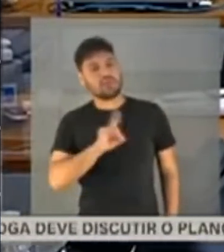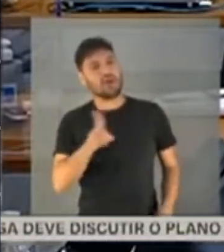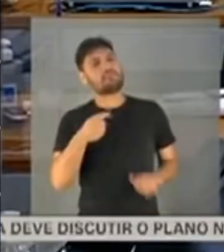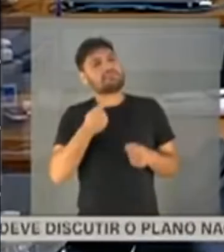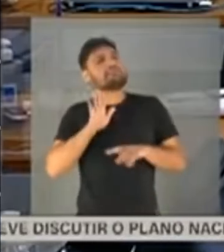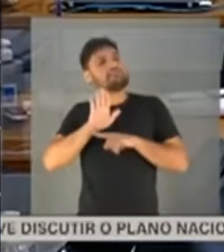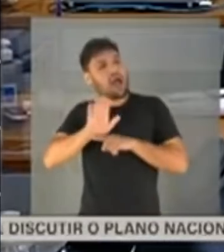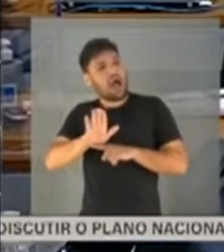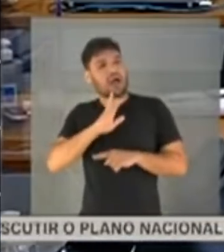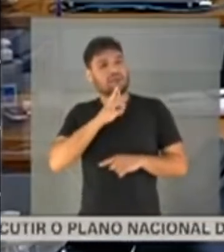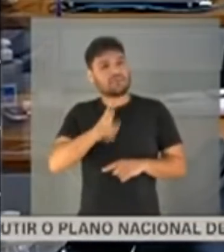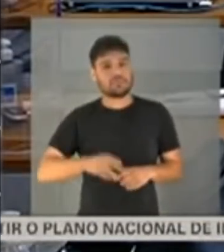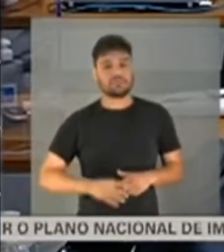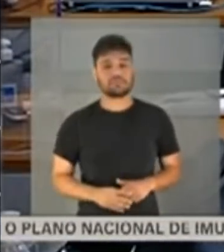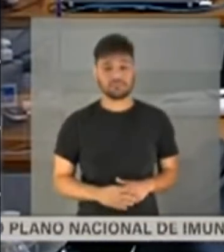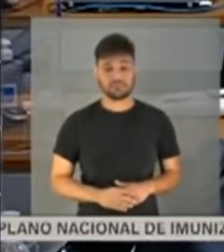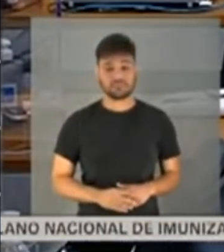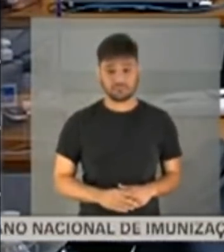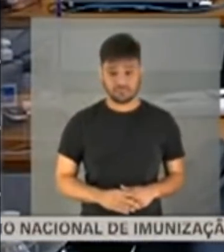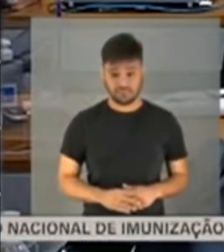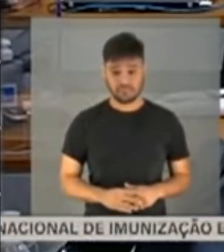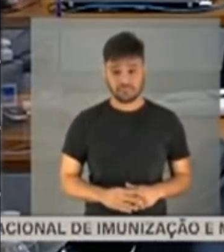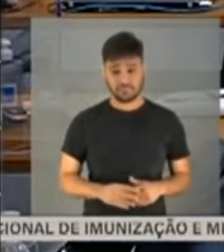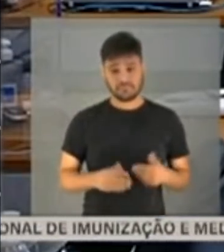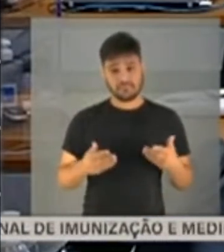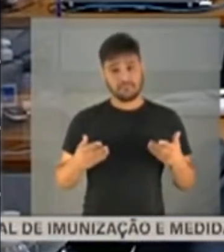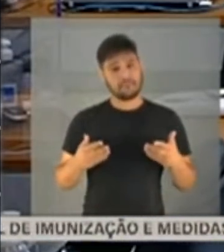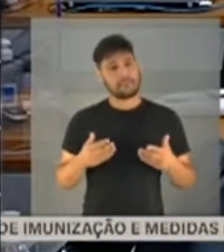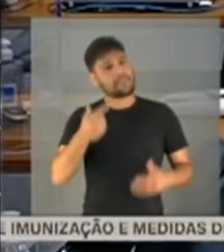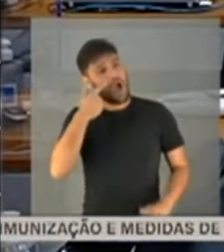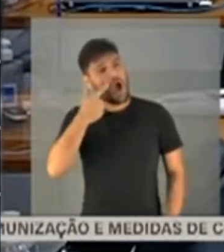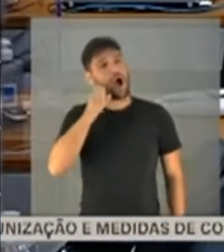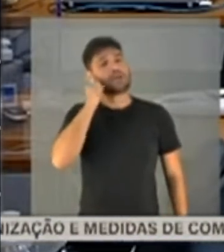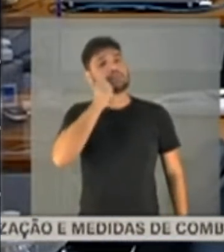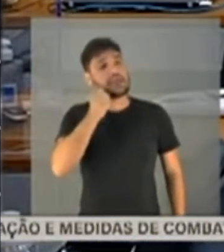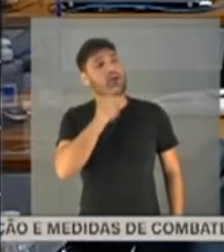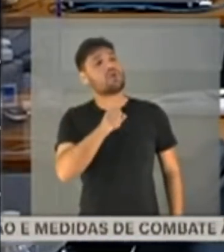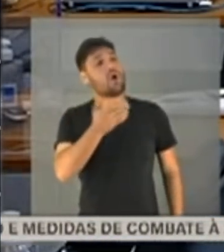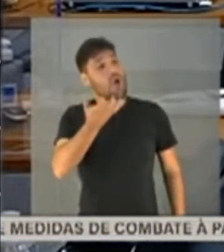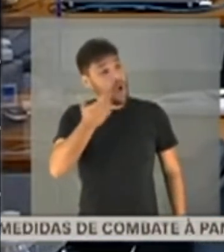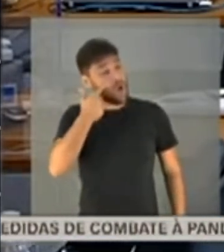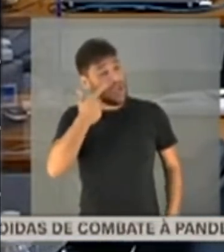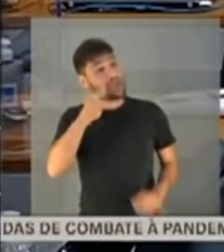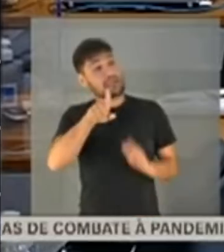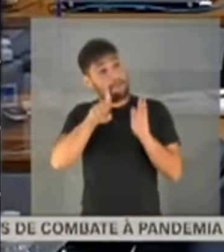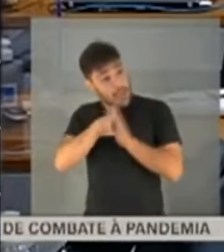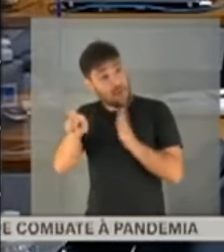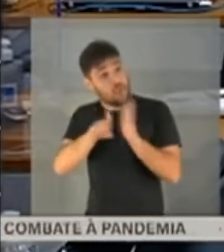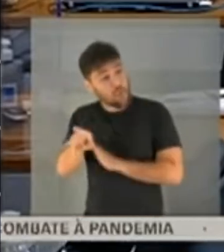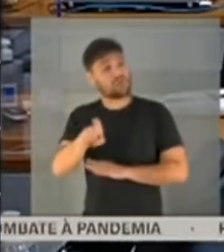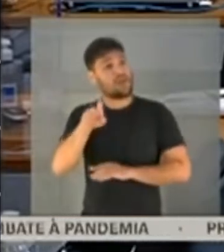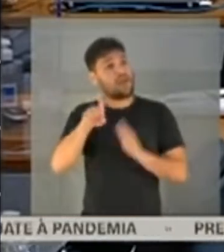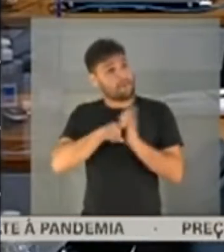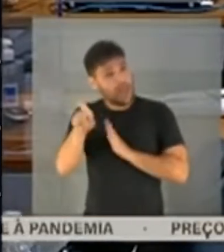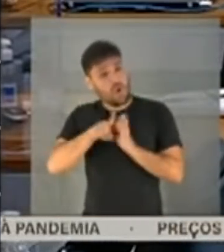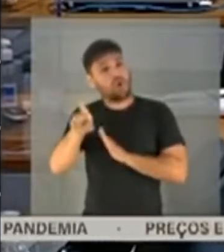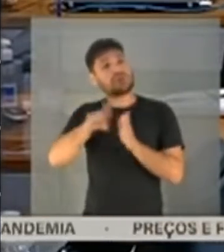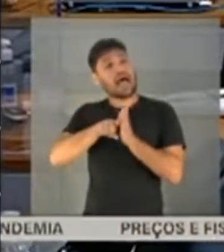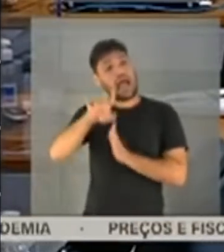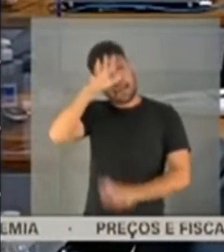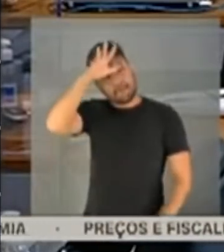atender e responder. Eu quero, senhor senador, eu quero que o senhor questione ele sobre a pesquisa de